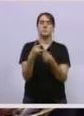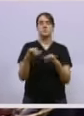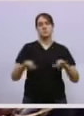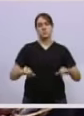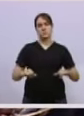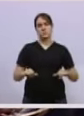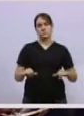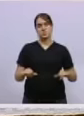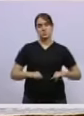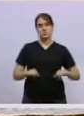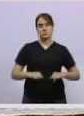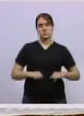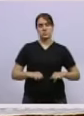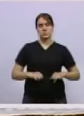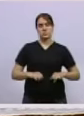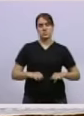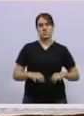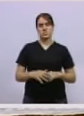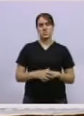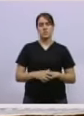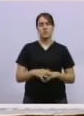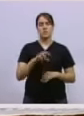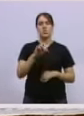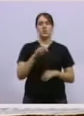esquece um pouquinho do peso da cruz, olha para o lado e vê que tem um sirineu.